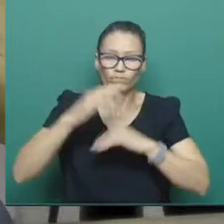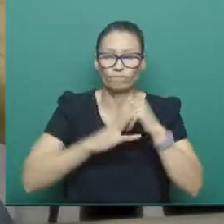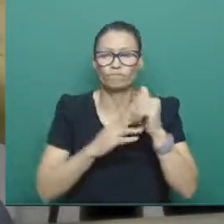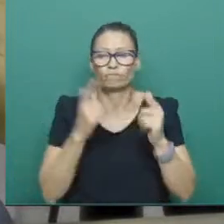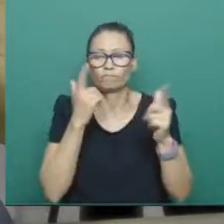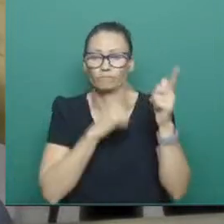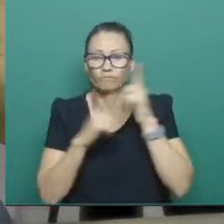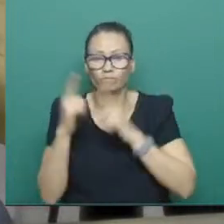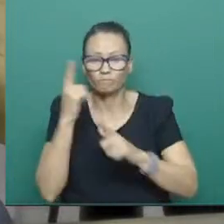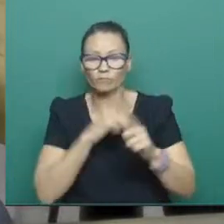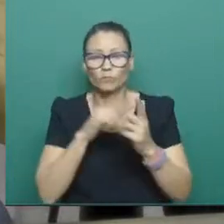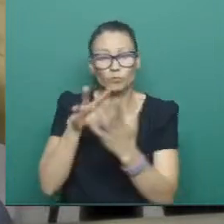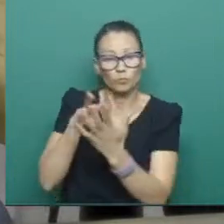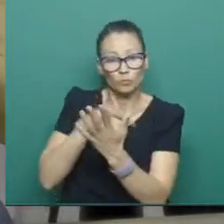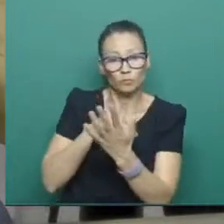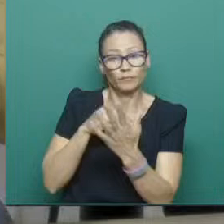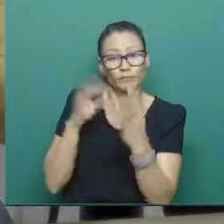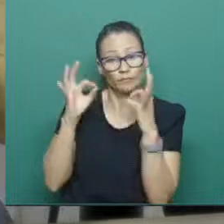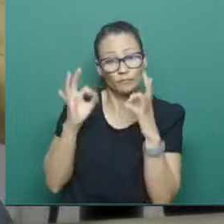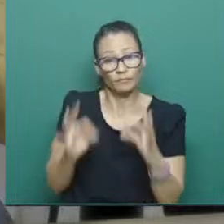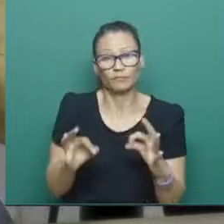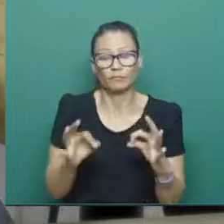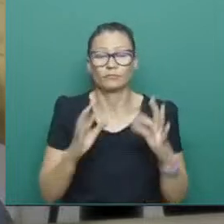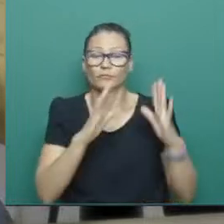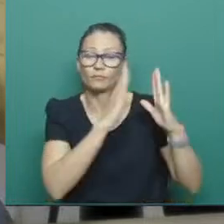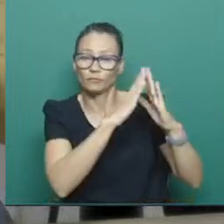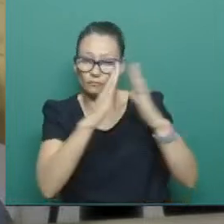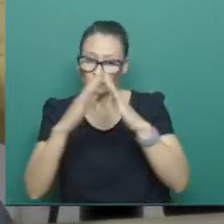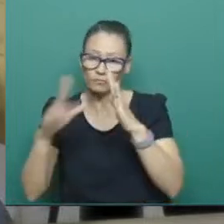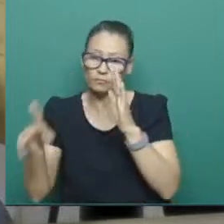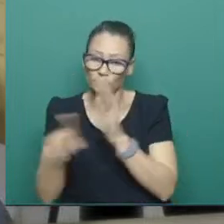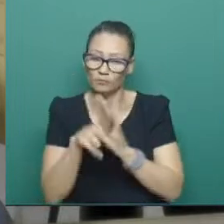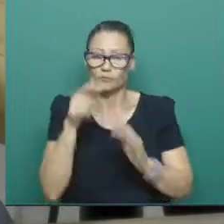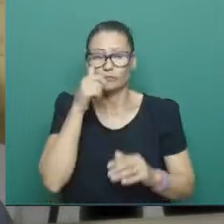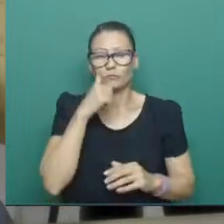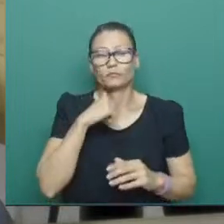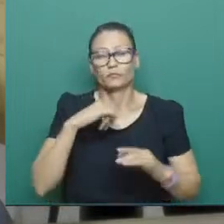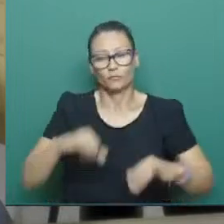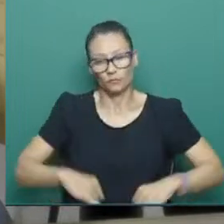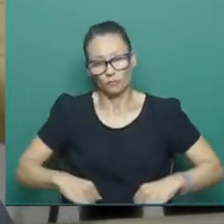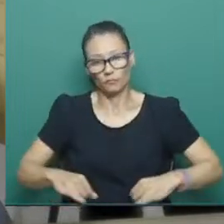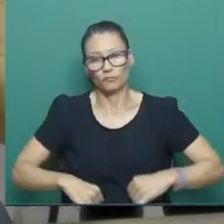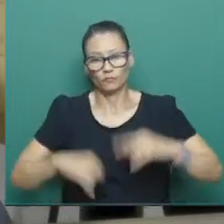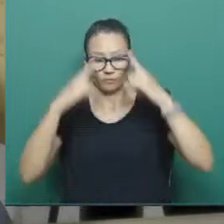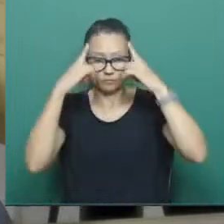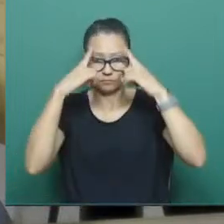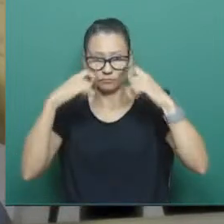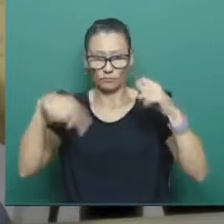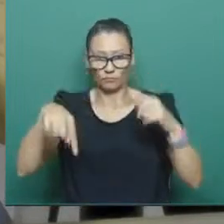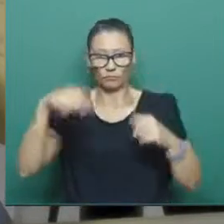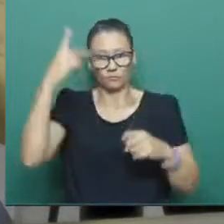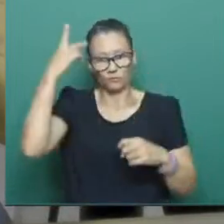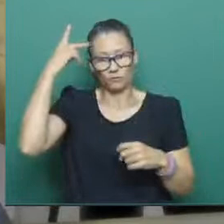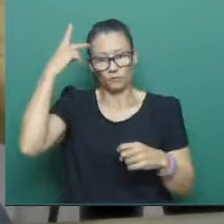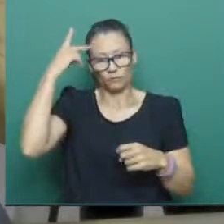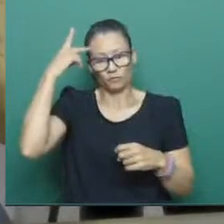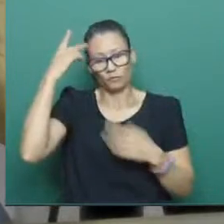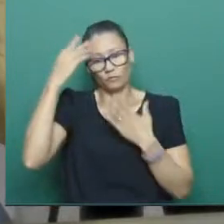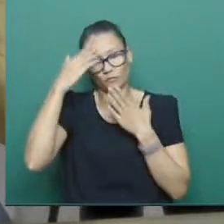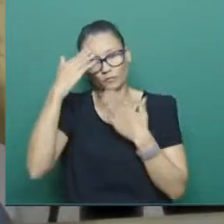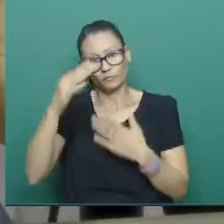um modelo para habitação para as mulheres vítimas de violência aqui na cidade de São Paulo. Obrigada, Elaine, e